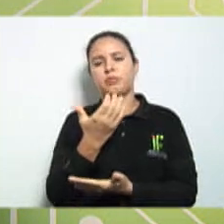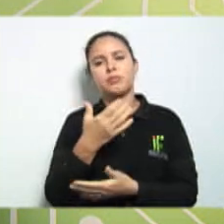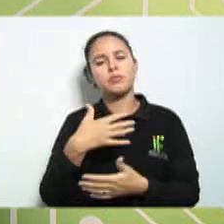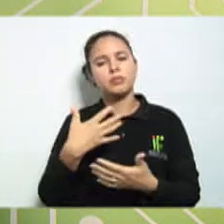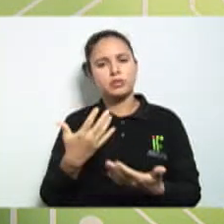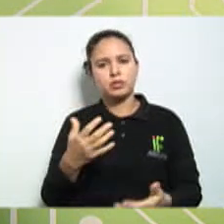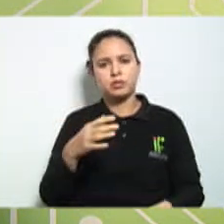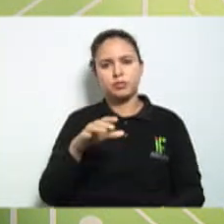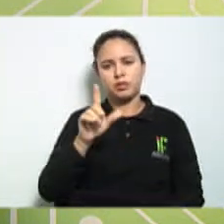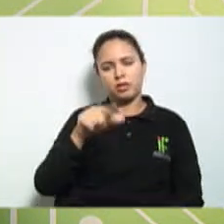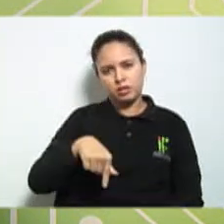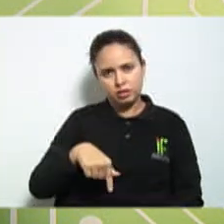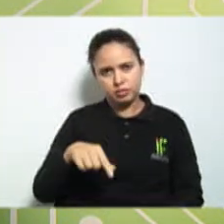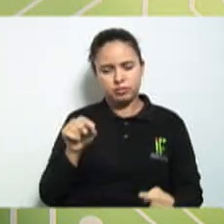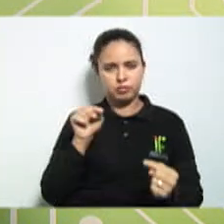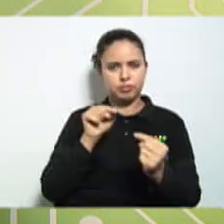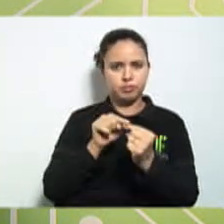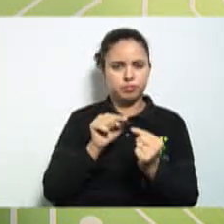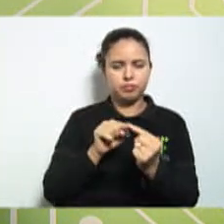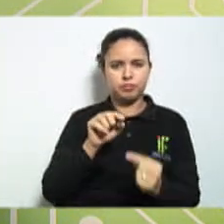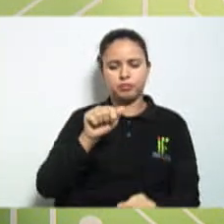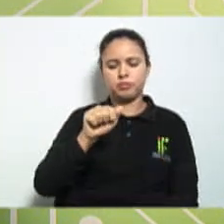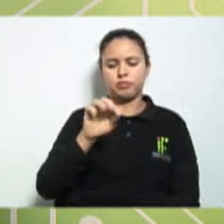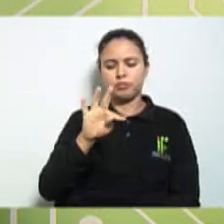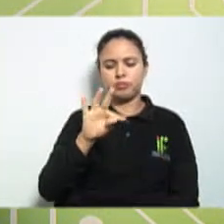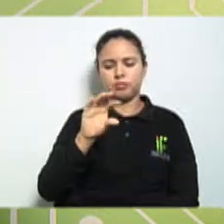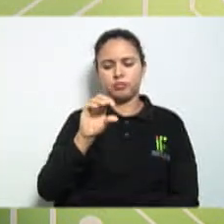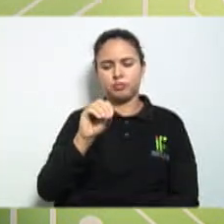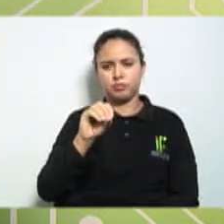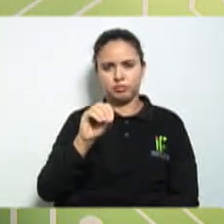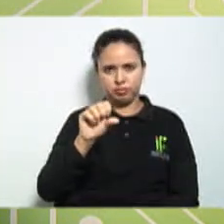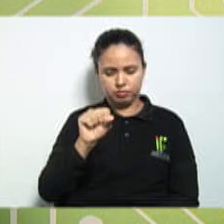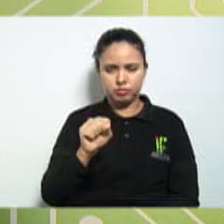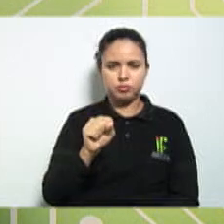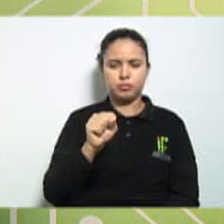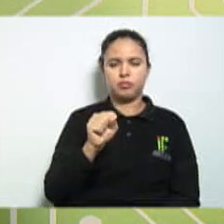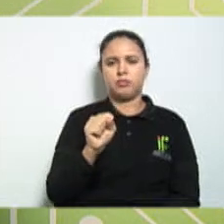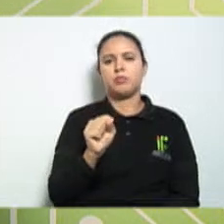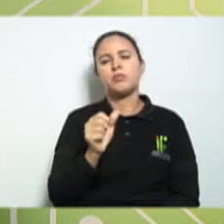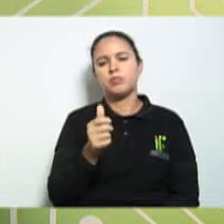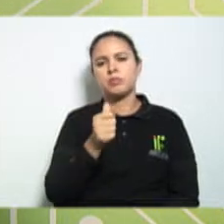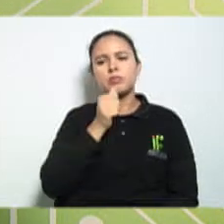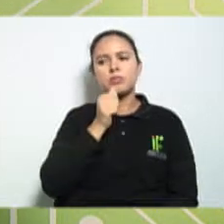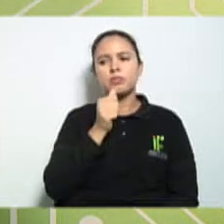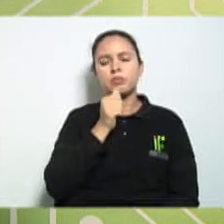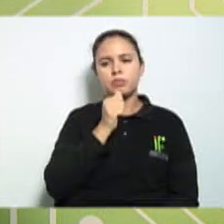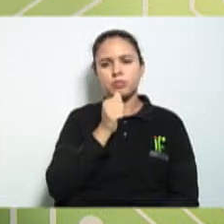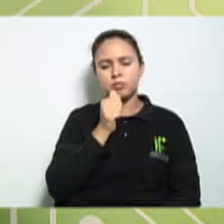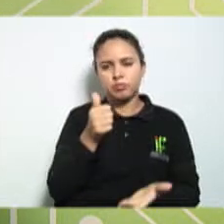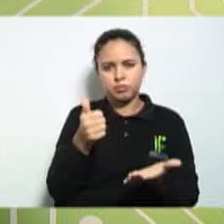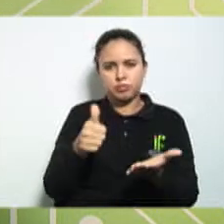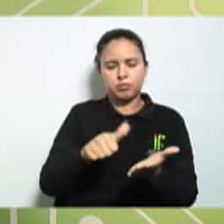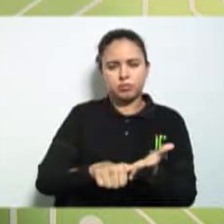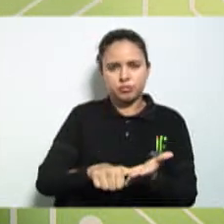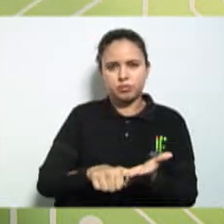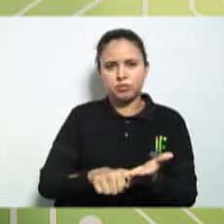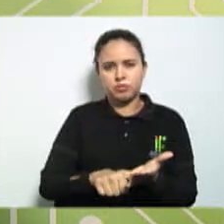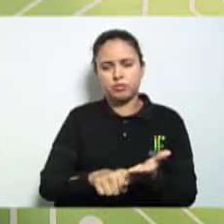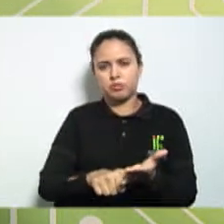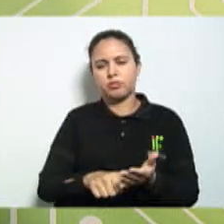esses atos não cooperados, não cooperativos, é que irá pagar o